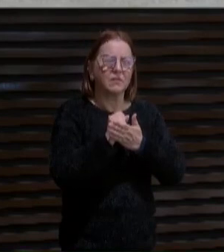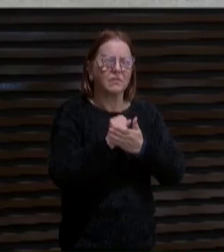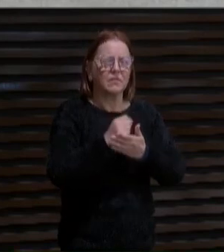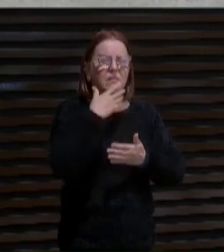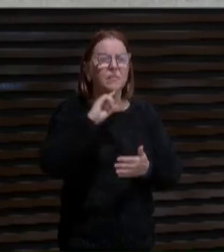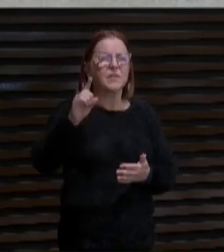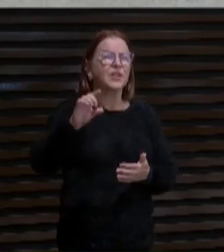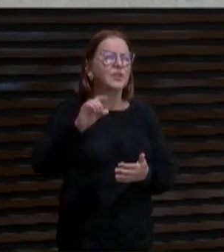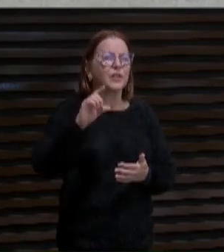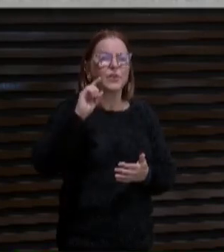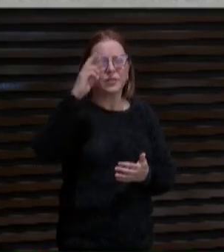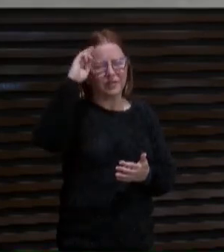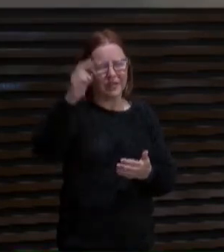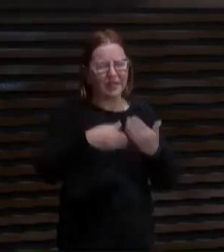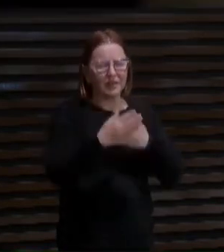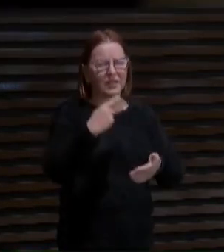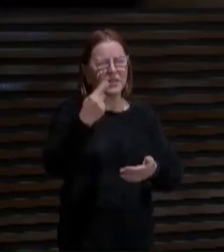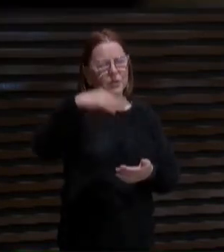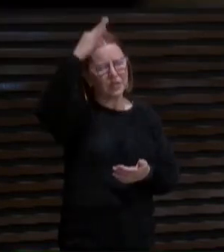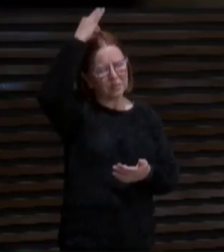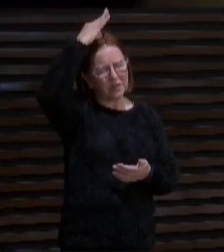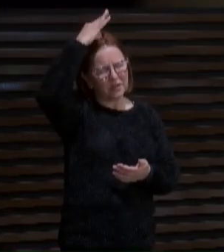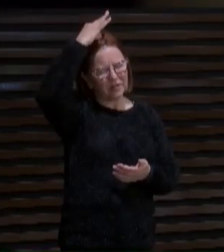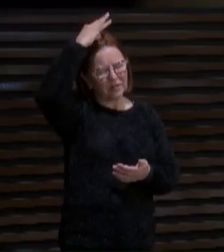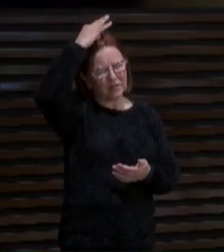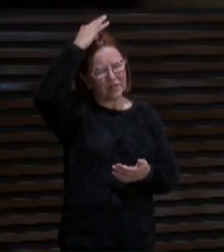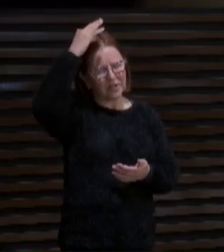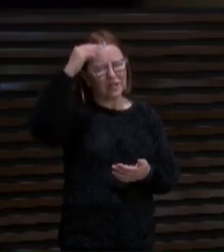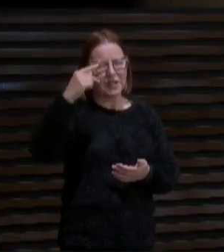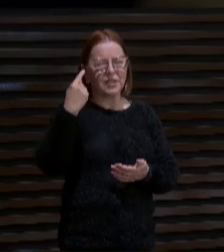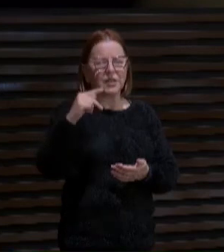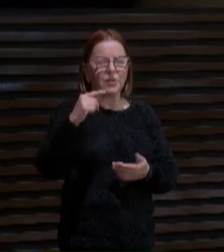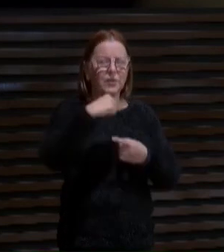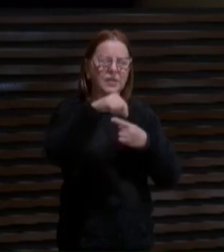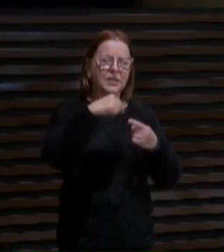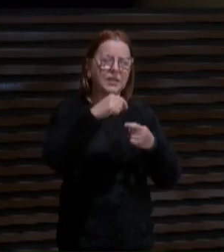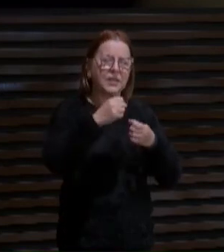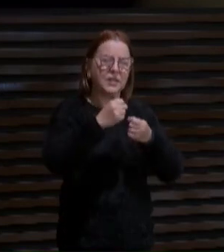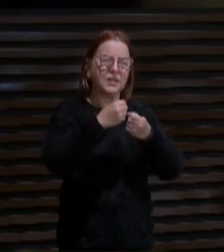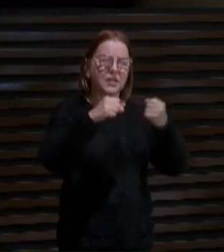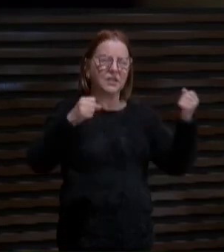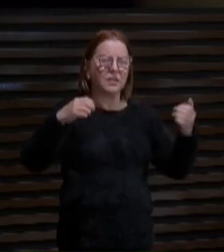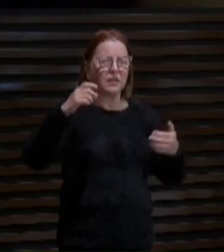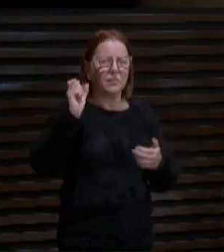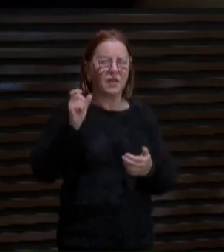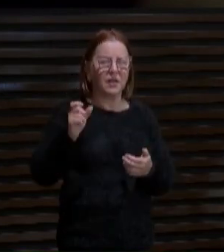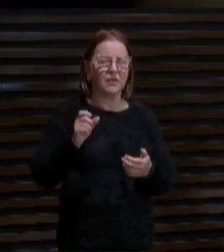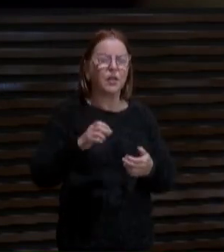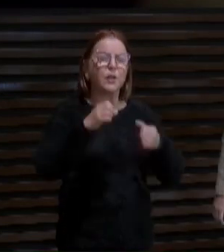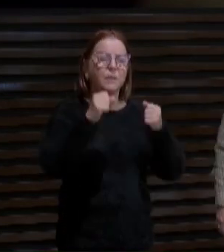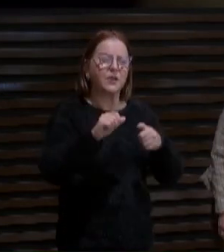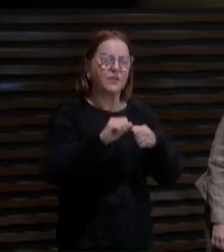o Senhor por meio do teu espírito da tua santa e a celsa palavra pode trabalhar com cada um de nós